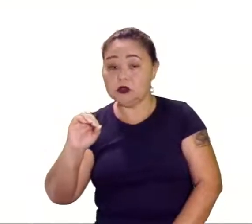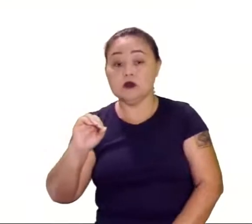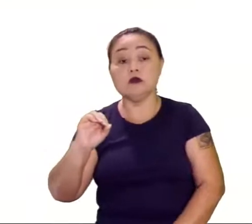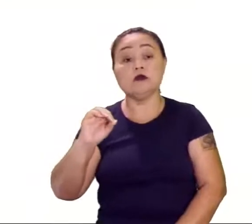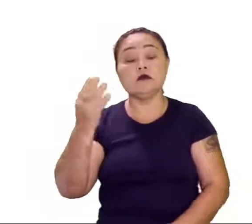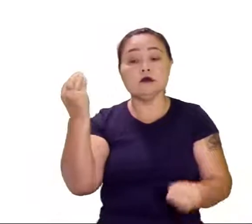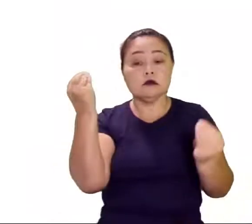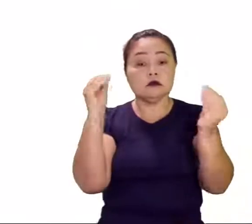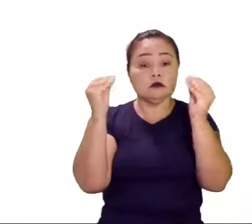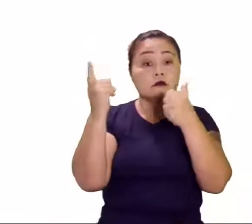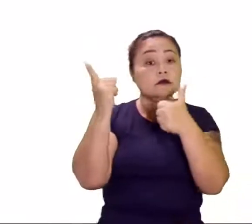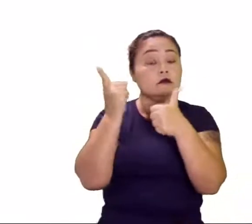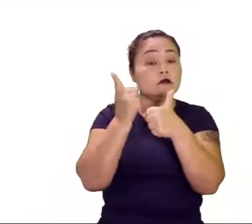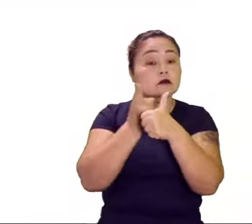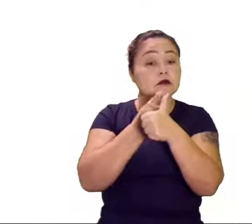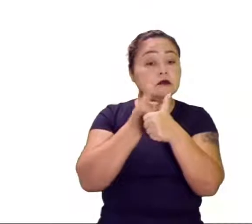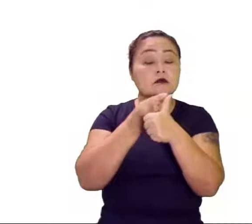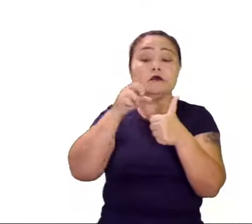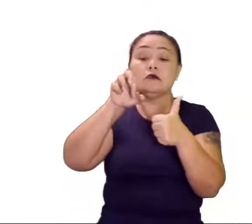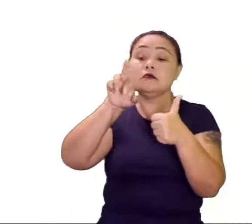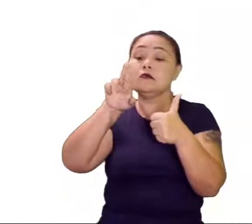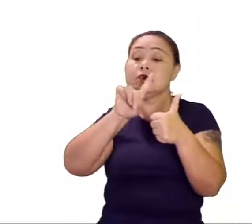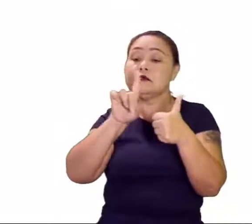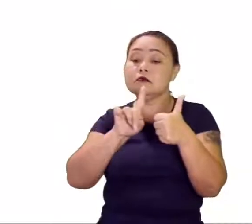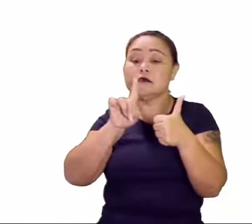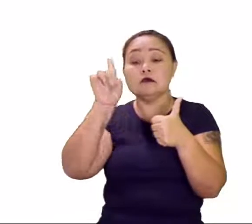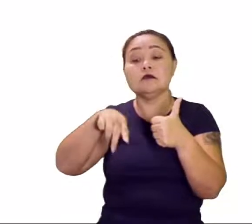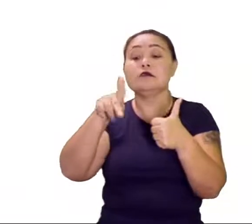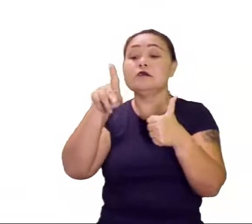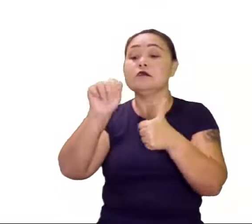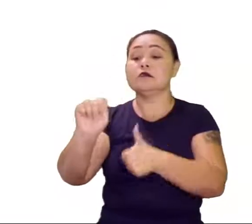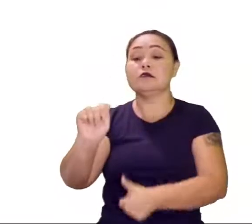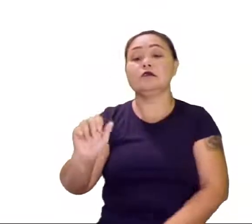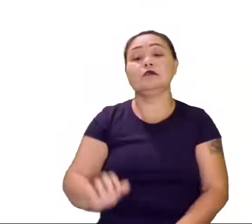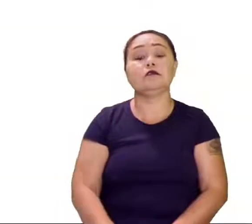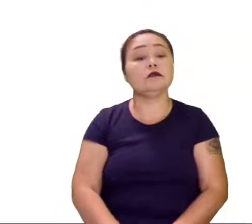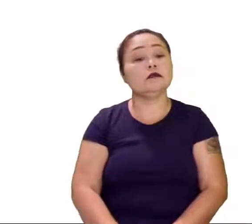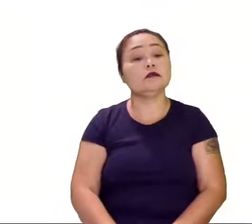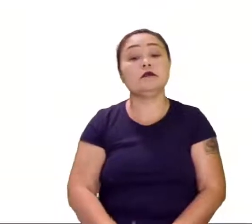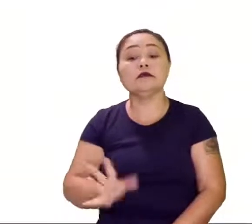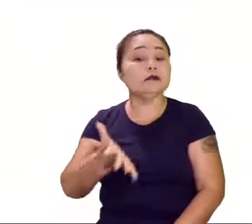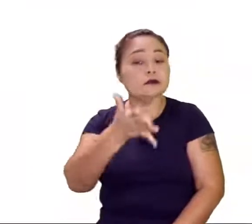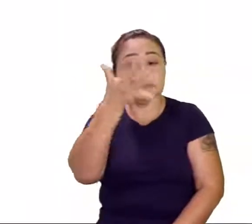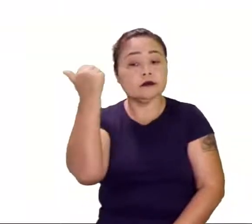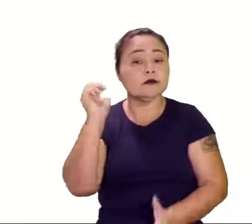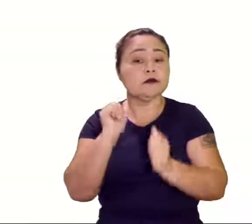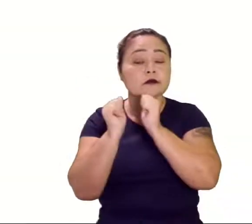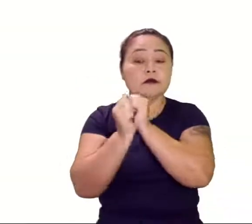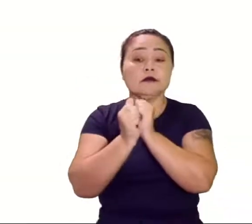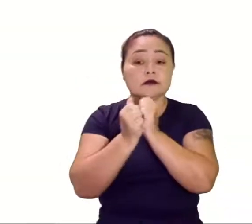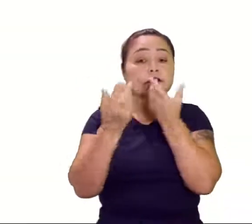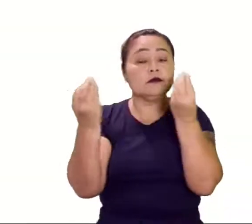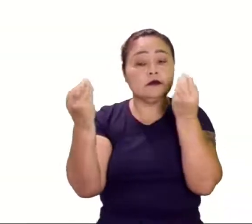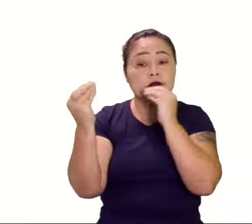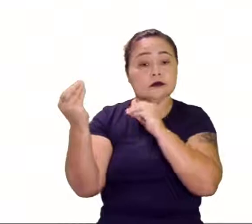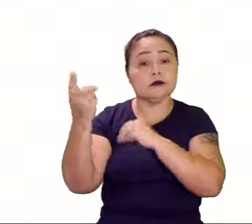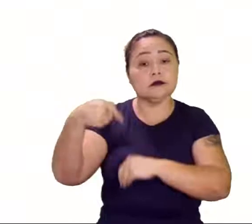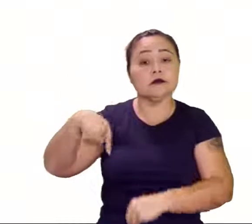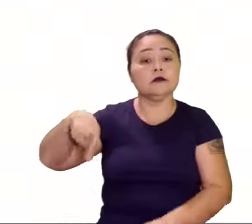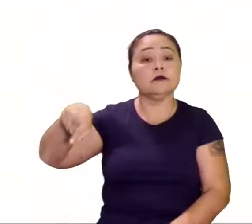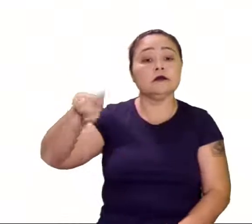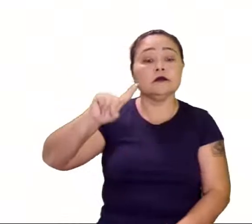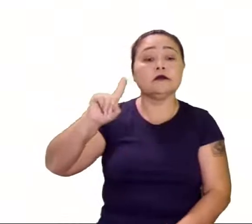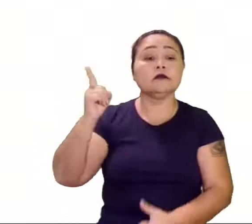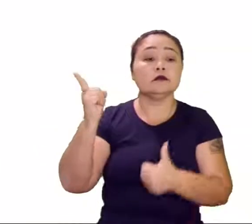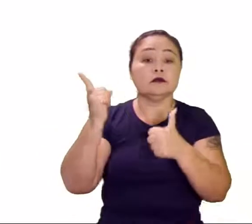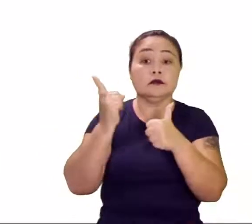Vamos determinar primeiro a razão dessa PA. Então vamos junto. Essa aqui foi construída aqui junto com vocês, ó.